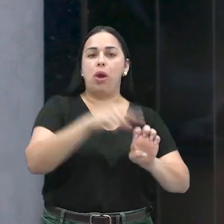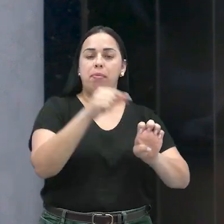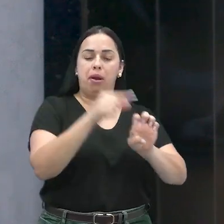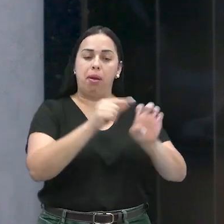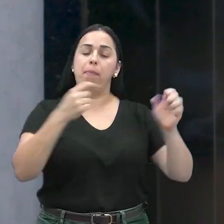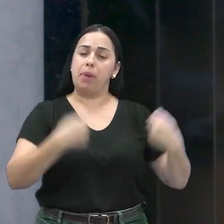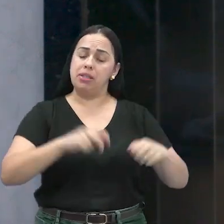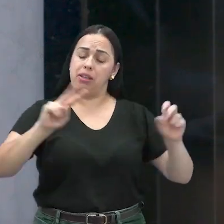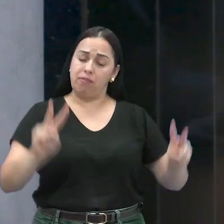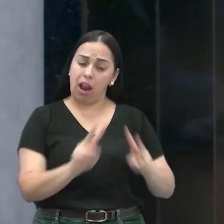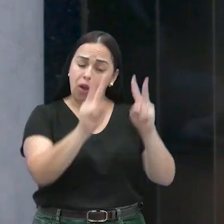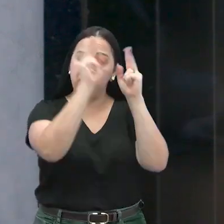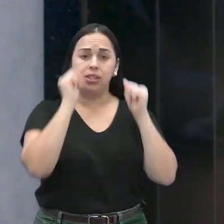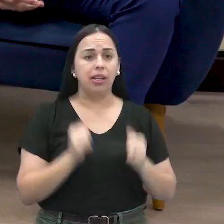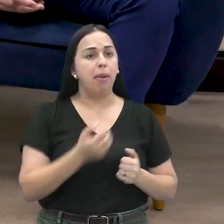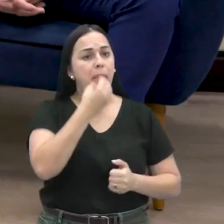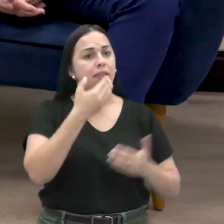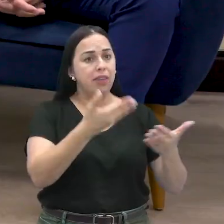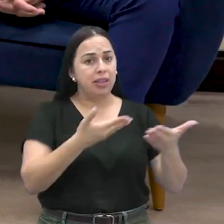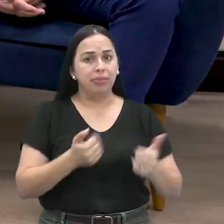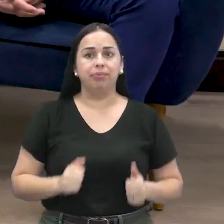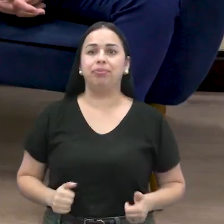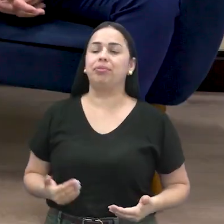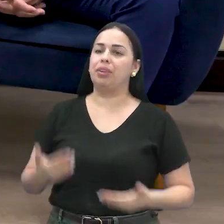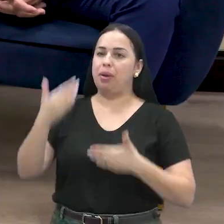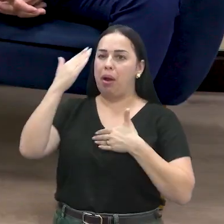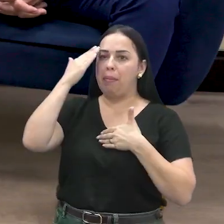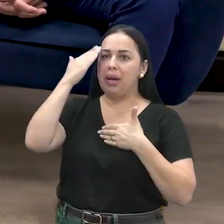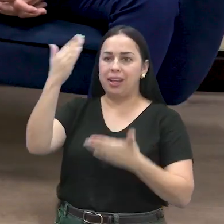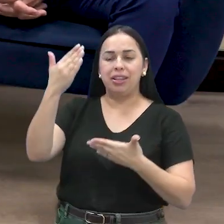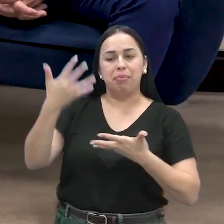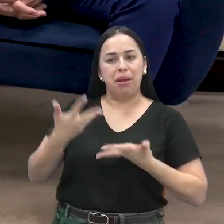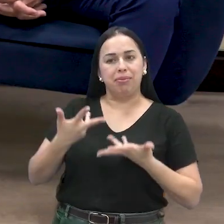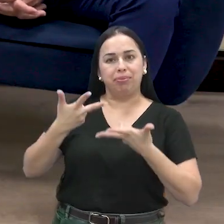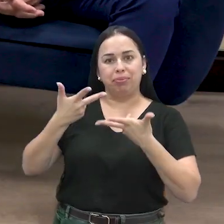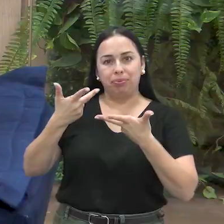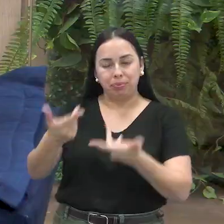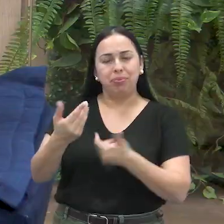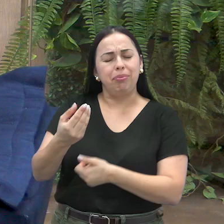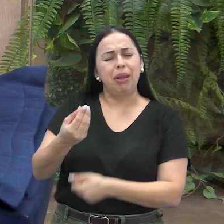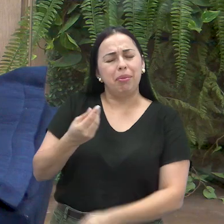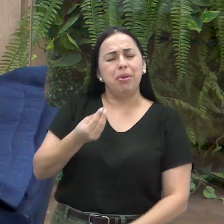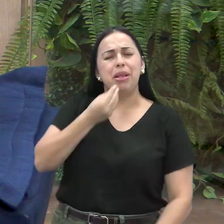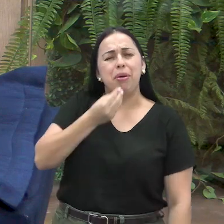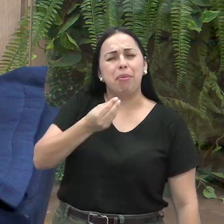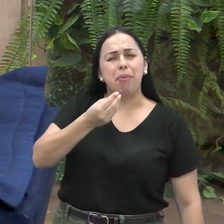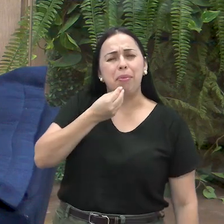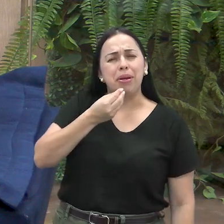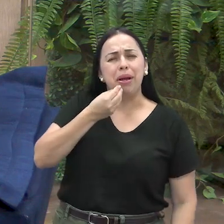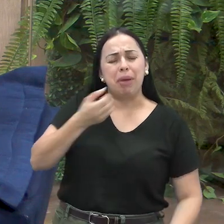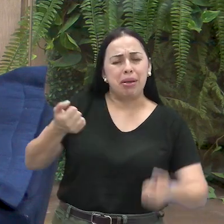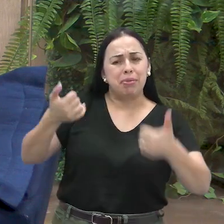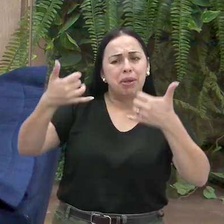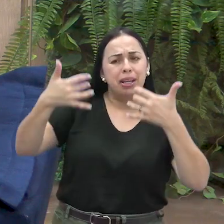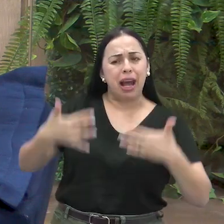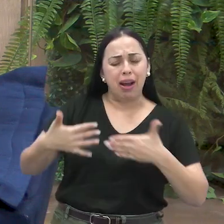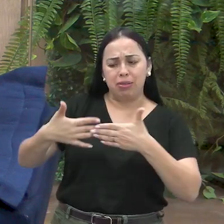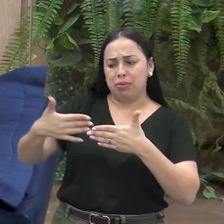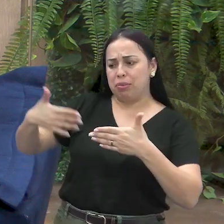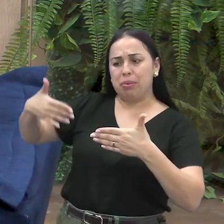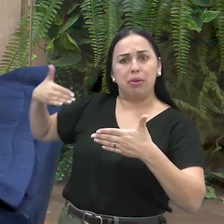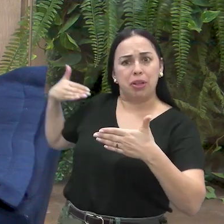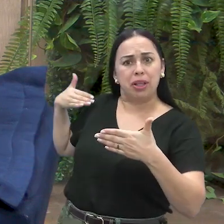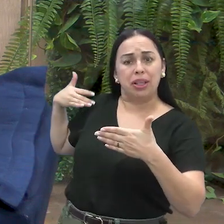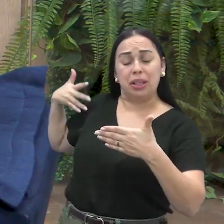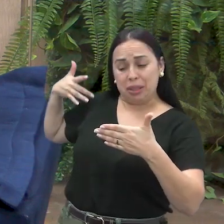do empreendedorismo na cidade. Seja bem-vindo, vereador. Obrigado o convite, dessa oportunidade de falar um pouquinho do que